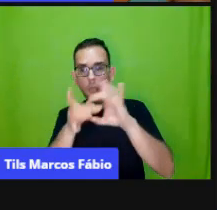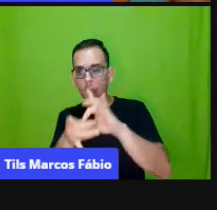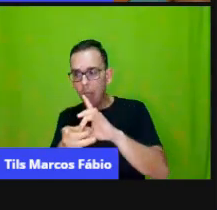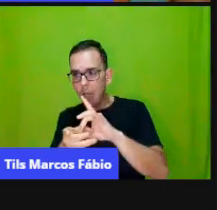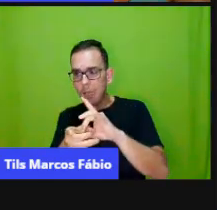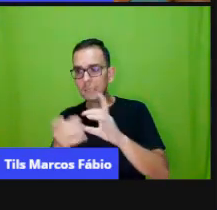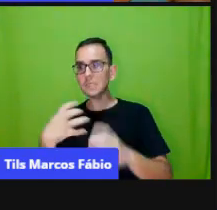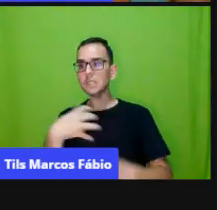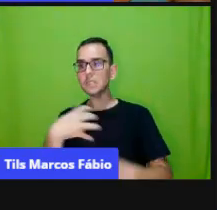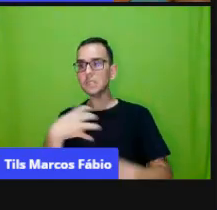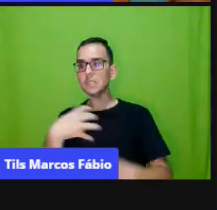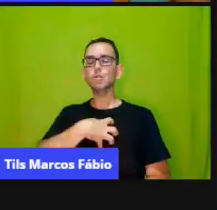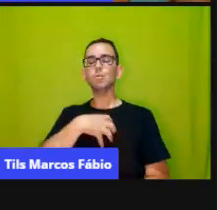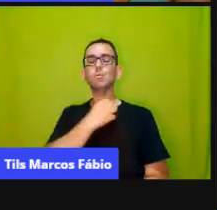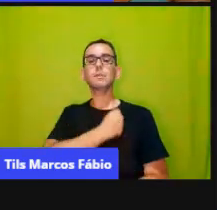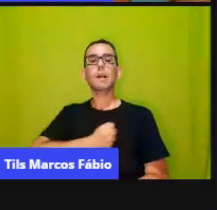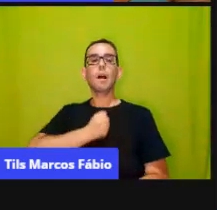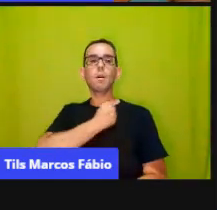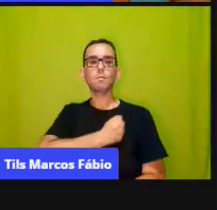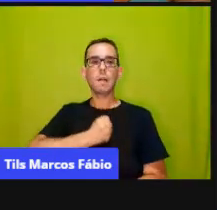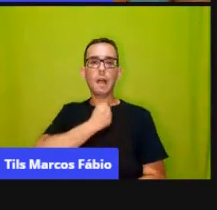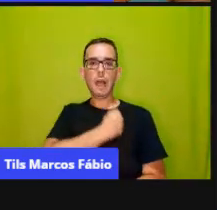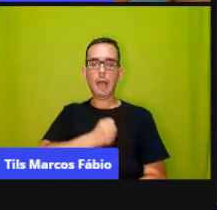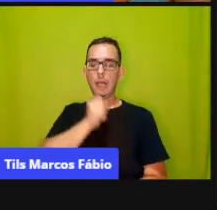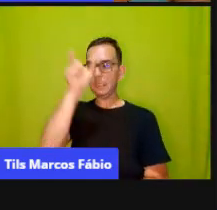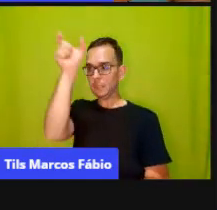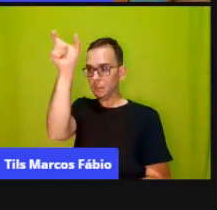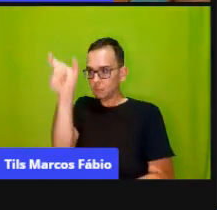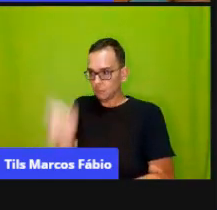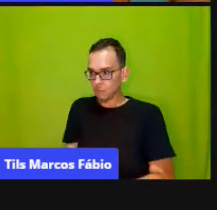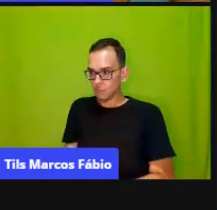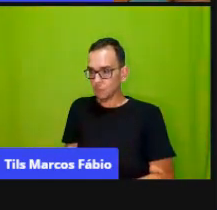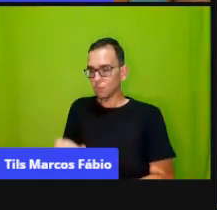falta da presença do seu tutor,